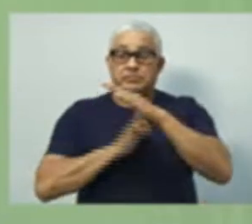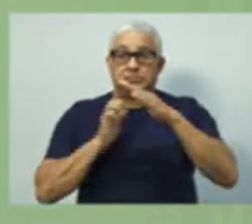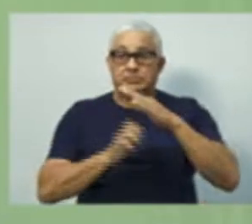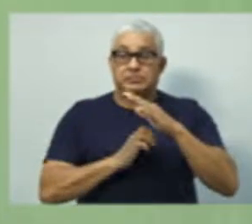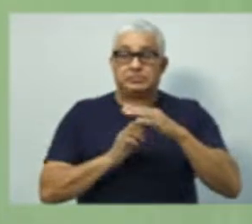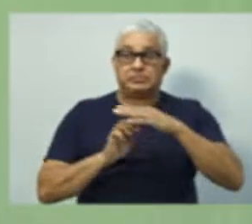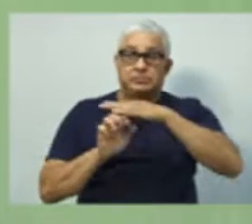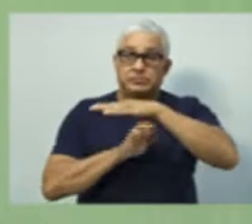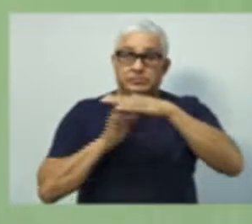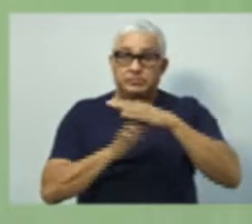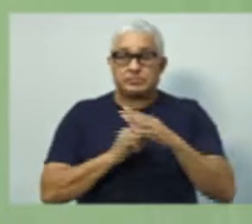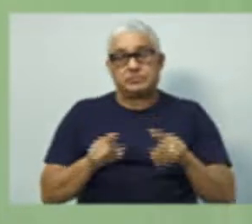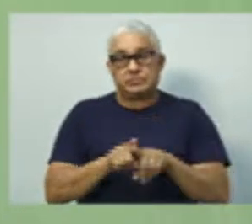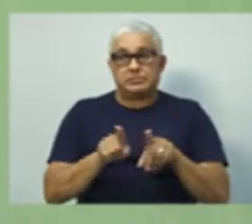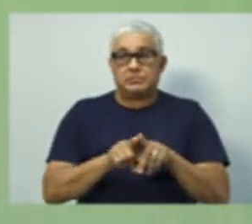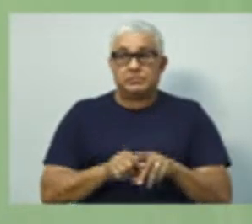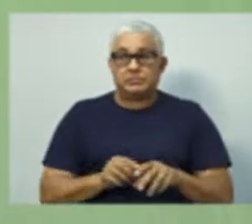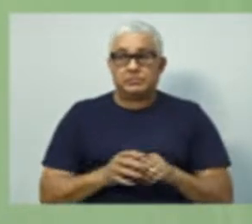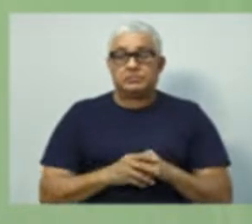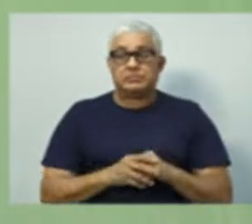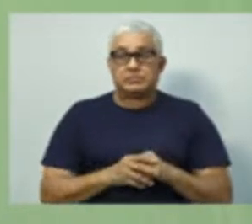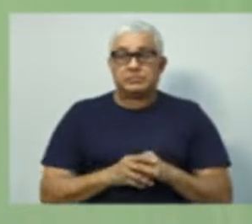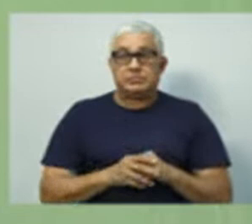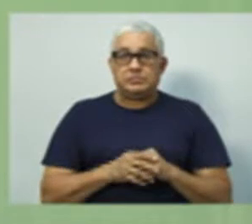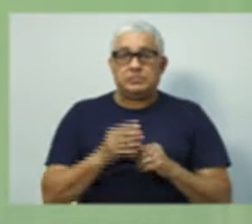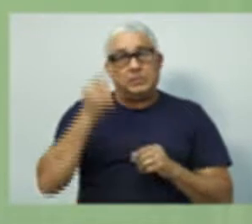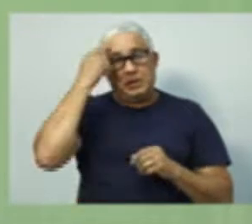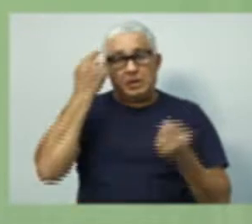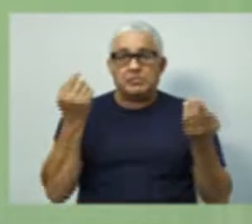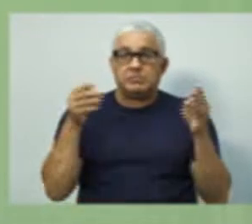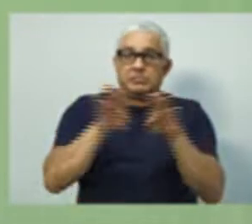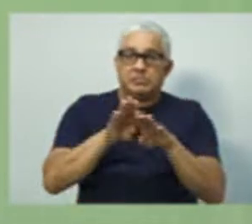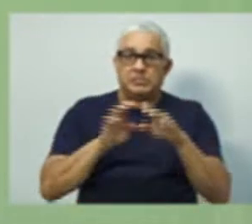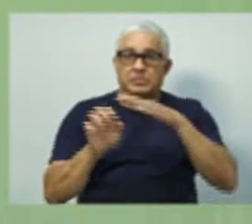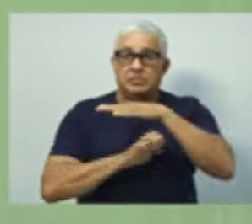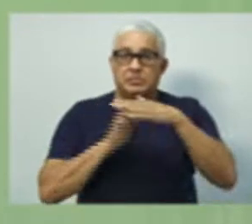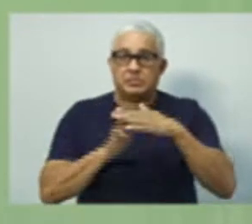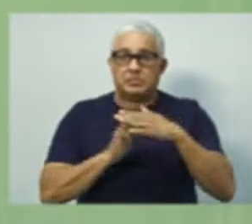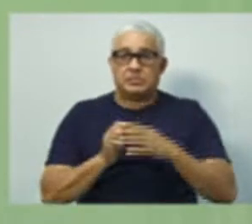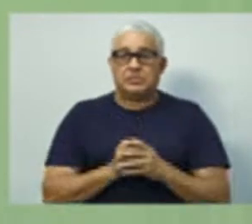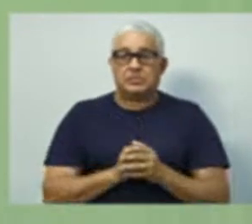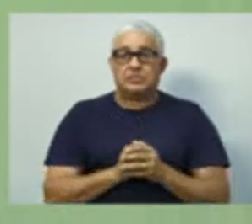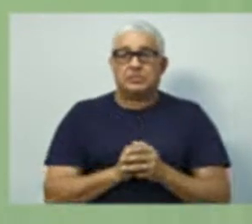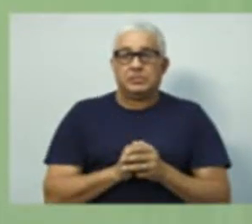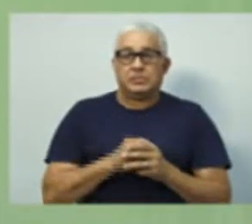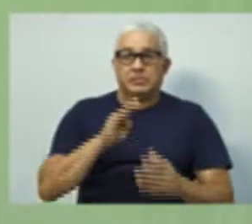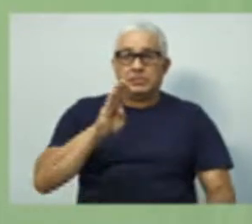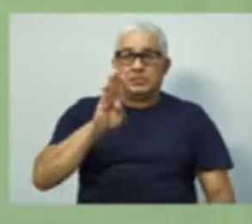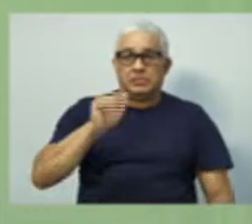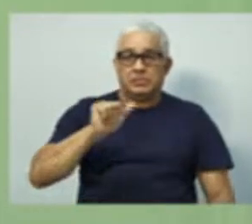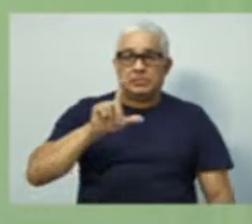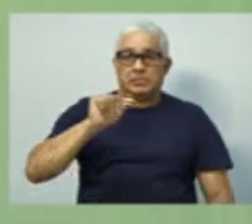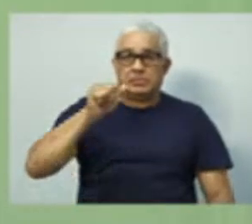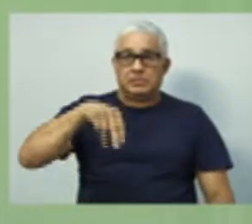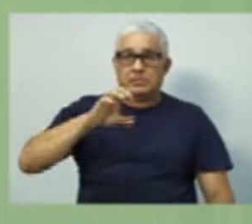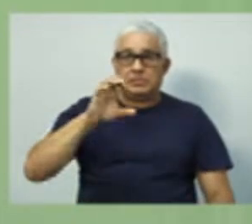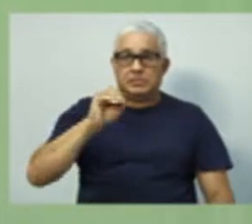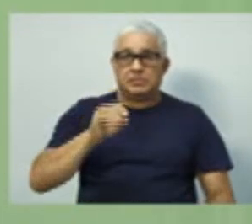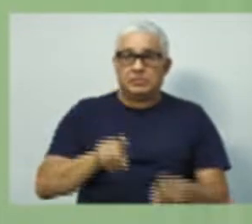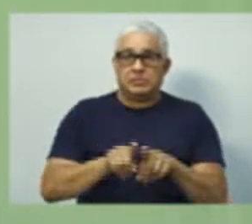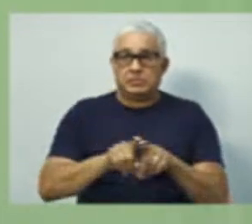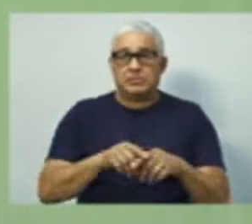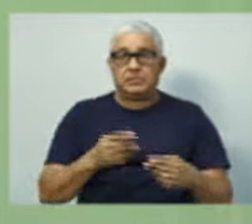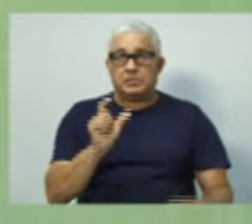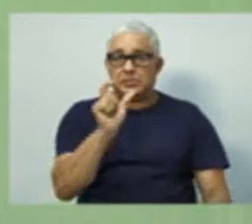balanço ou fechar uma empresa com um balanço em déficit, evidentemente, né? Só pensa em quê? Que a empresa seja superavitária. Então nós temos